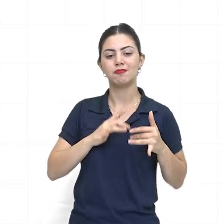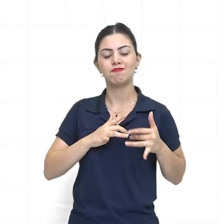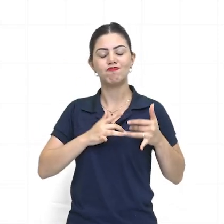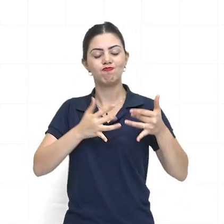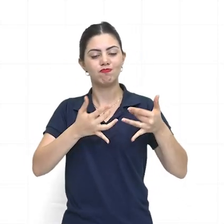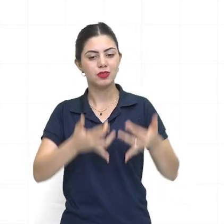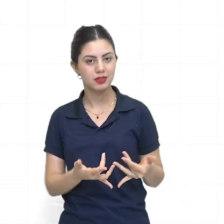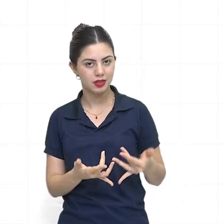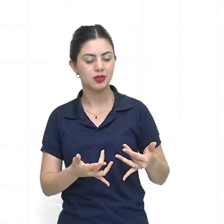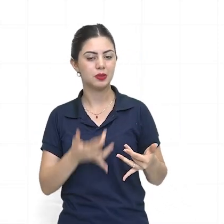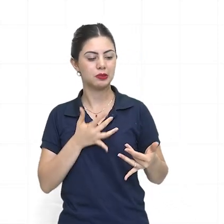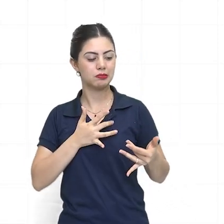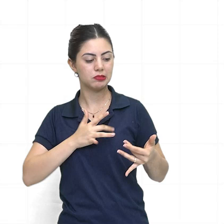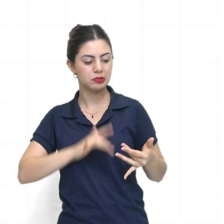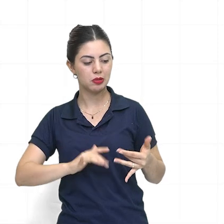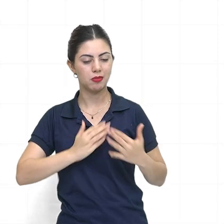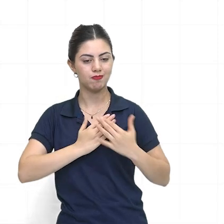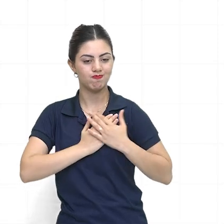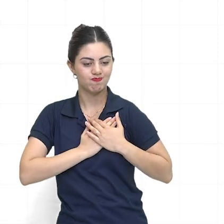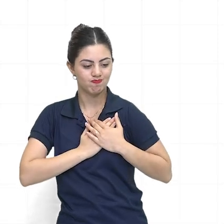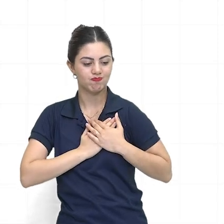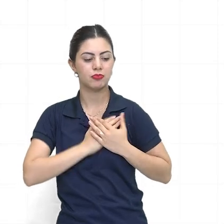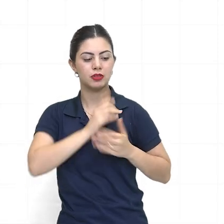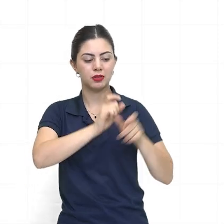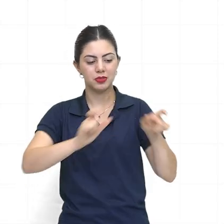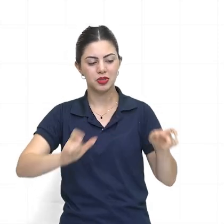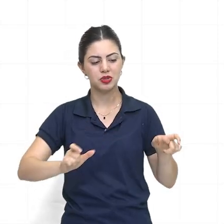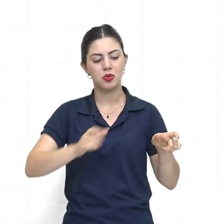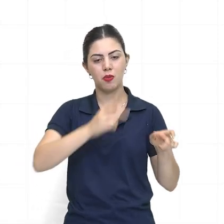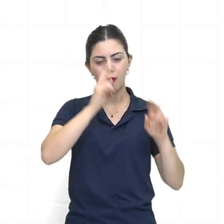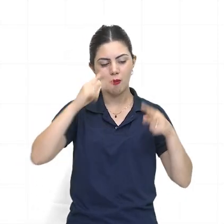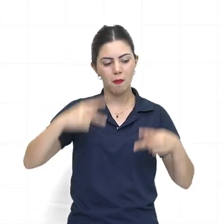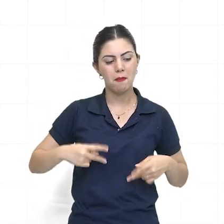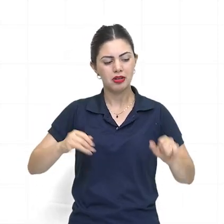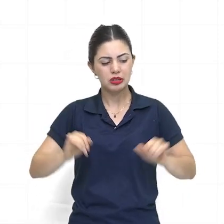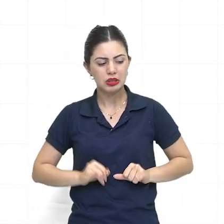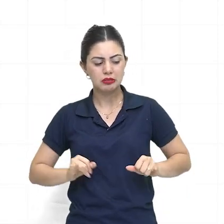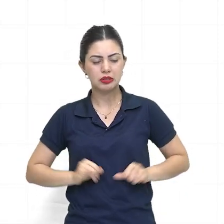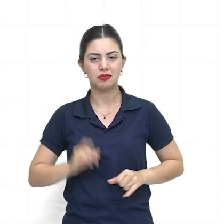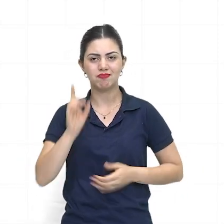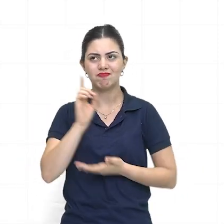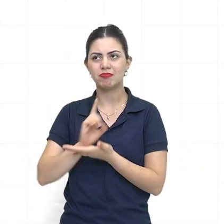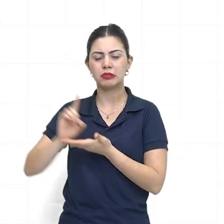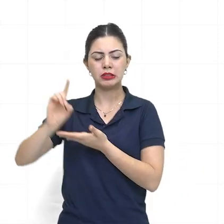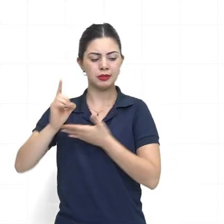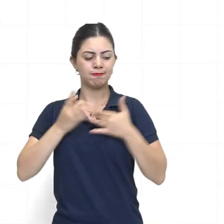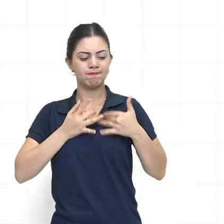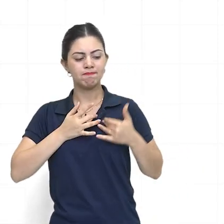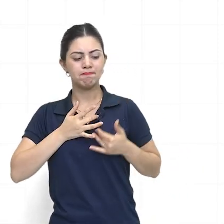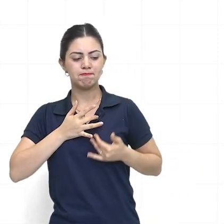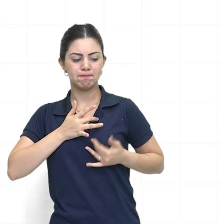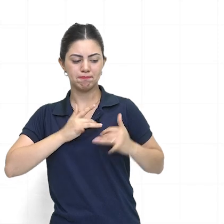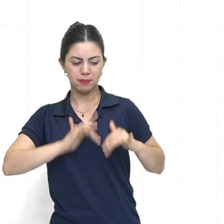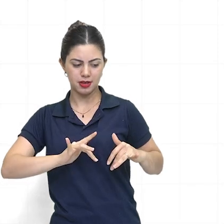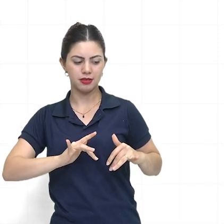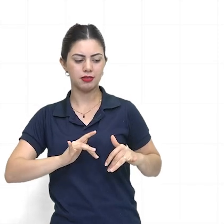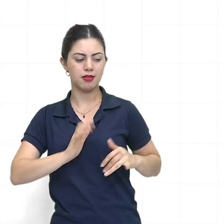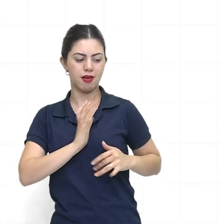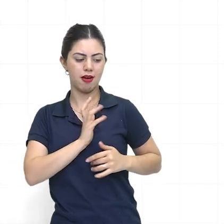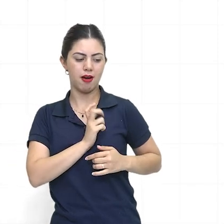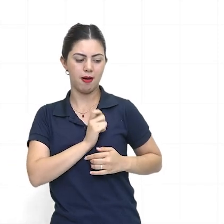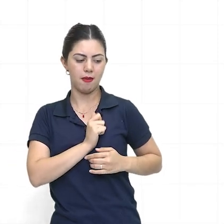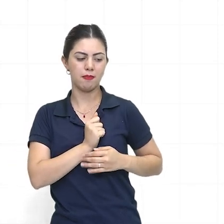misericordioso em direção ao humano sofredor. Olha só que bonito, um Deus que se move em direção a